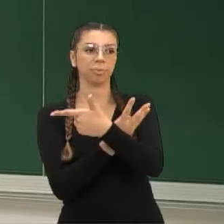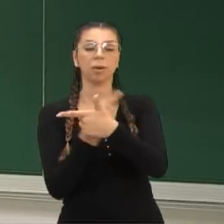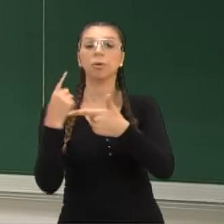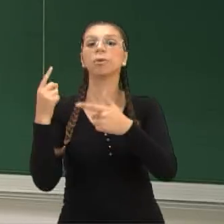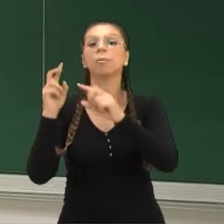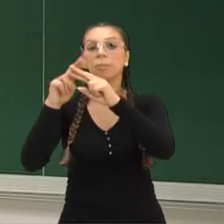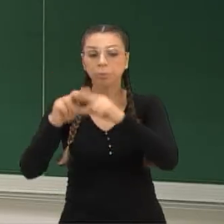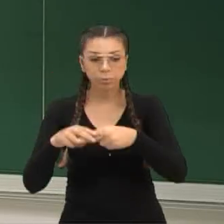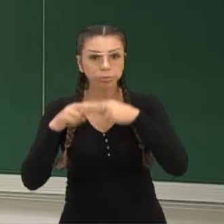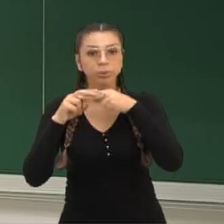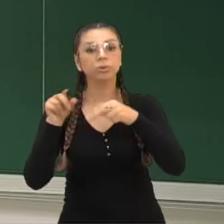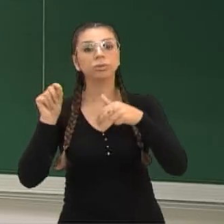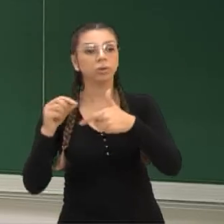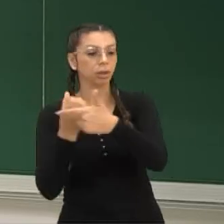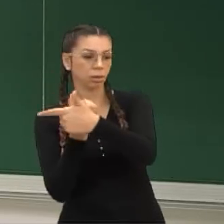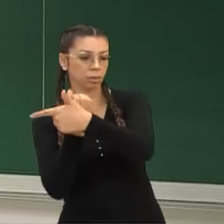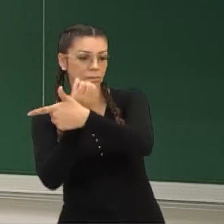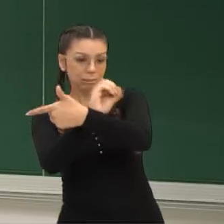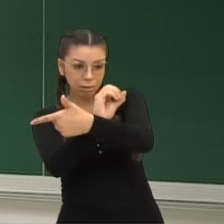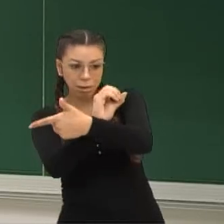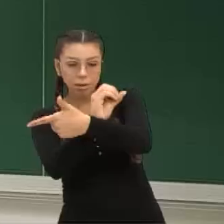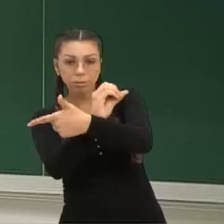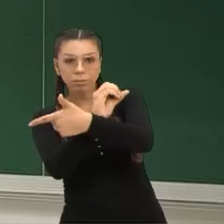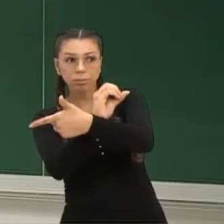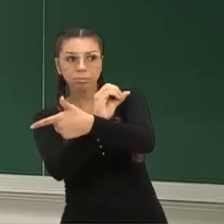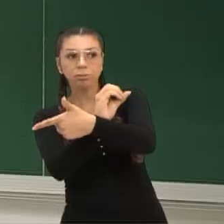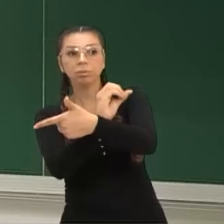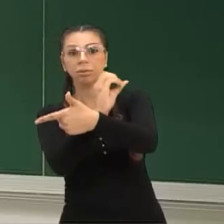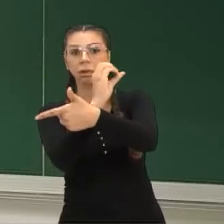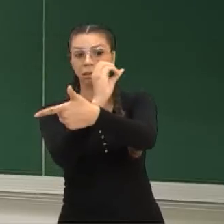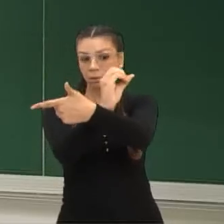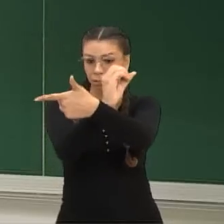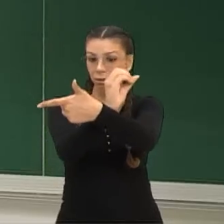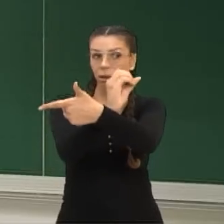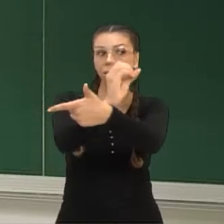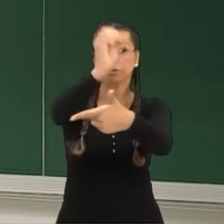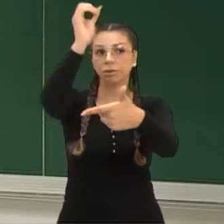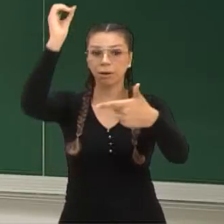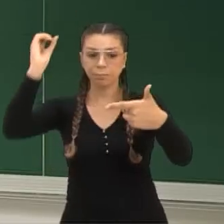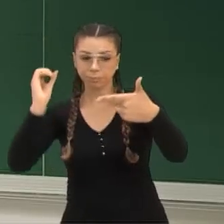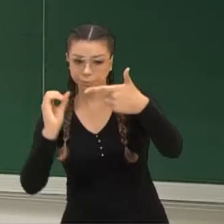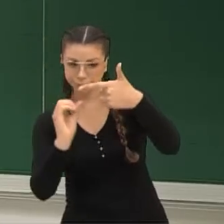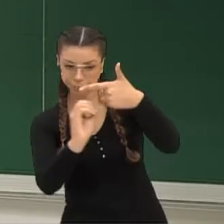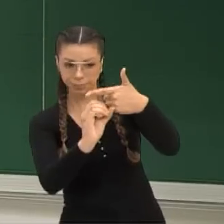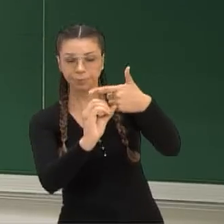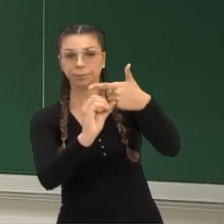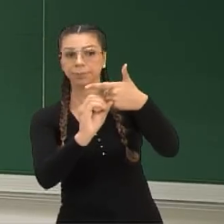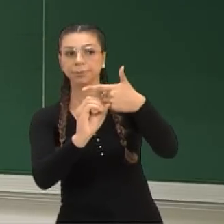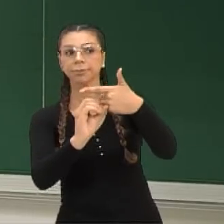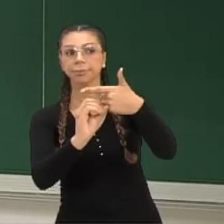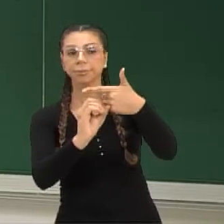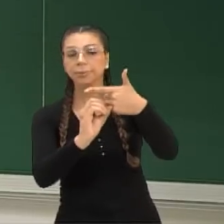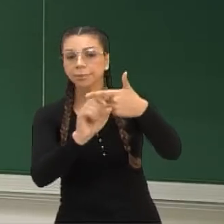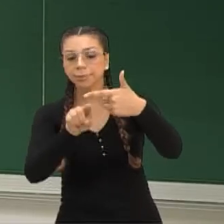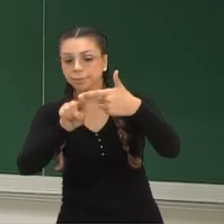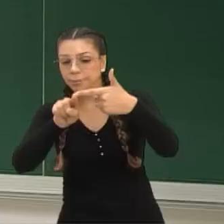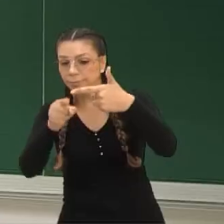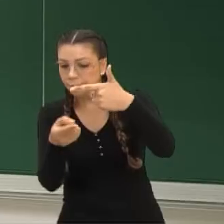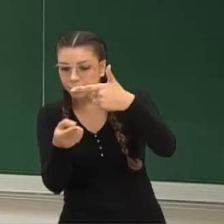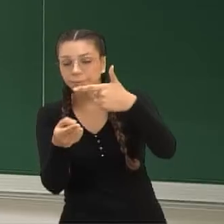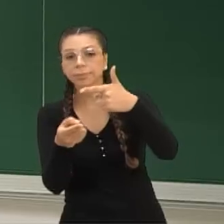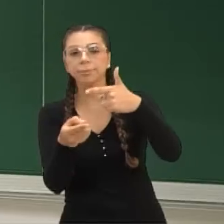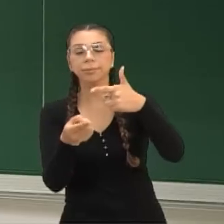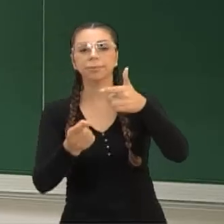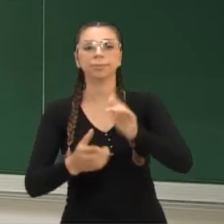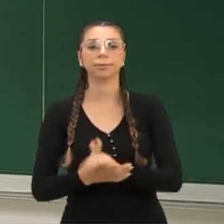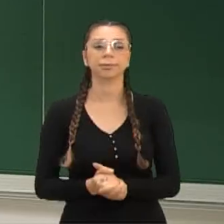o 0, e quando eu acrescento esse 0, eu estou na casa dos décimos, então eu vou trabalhar na casa dos